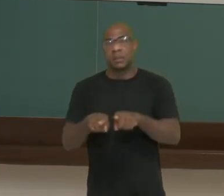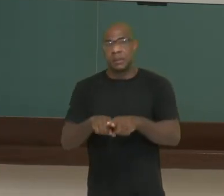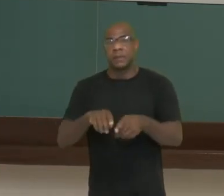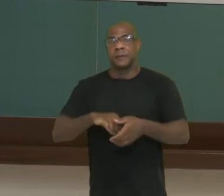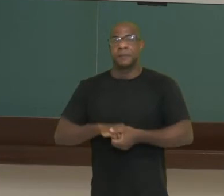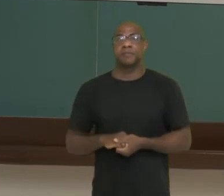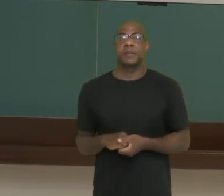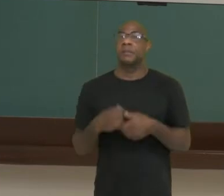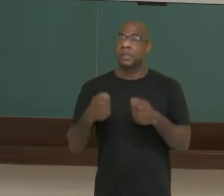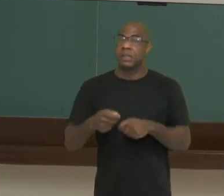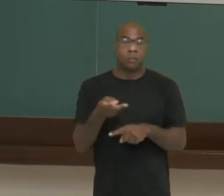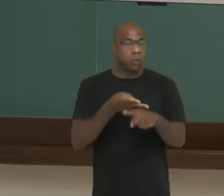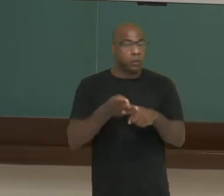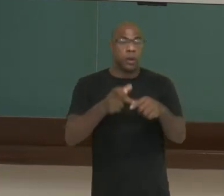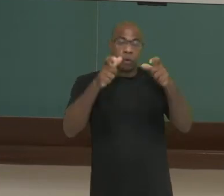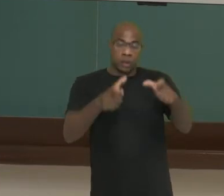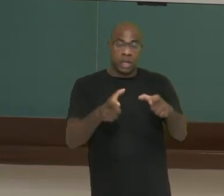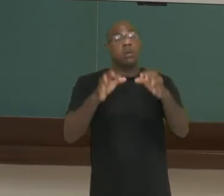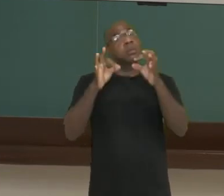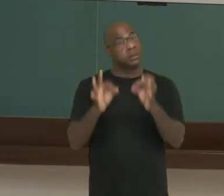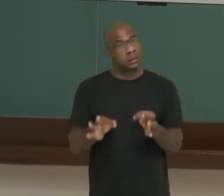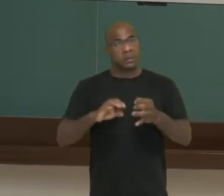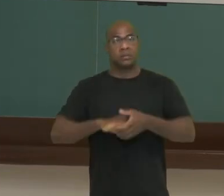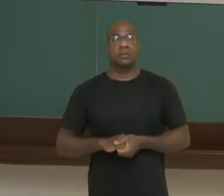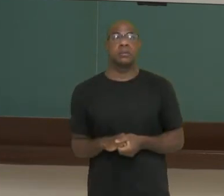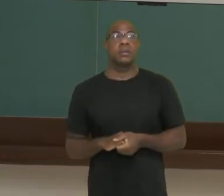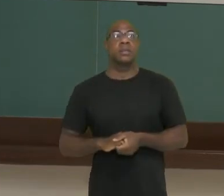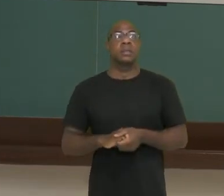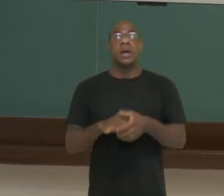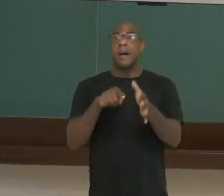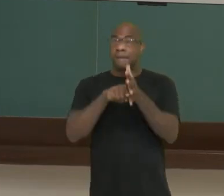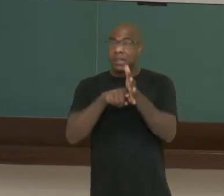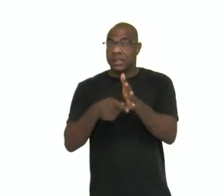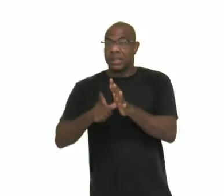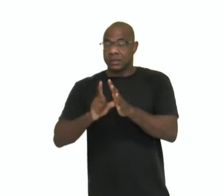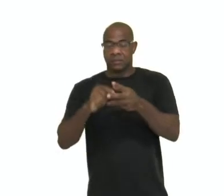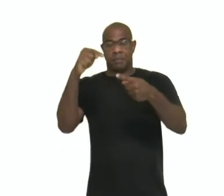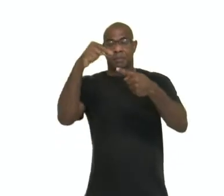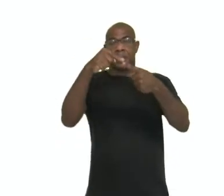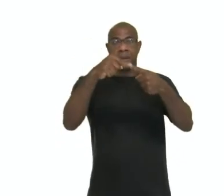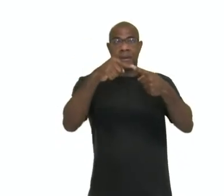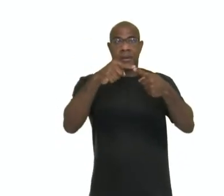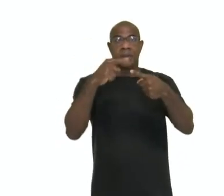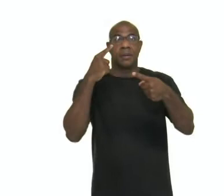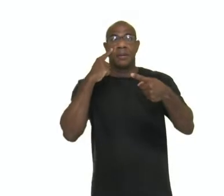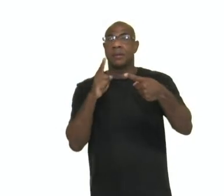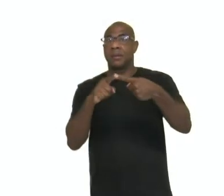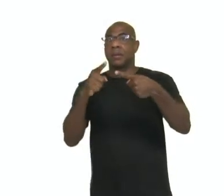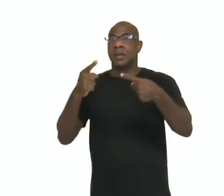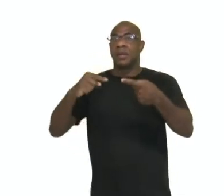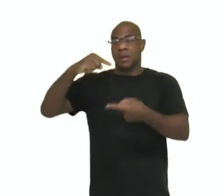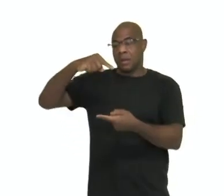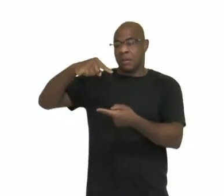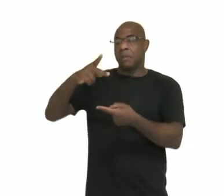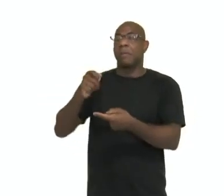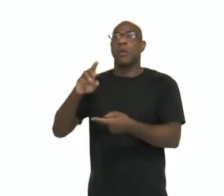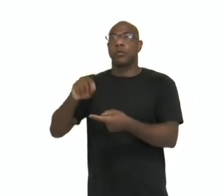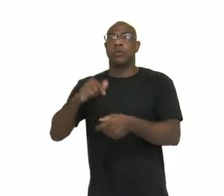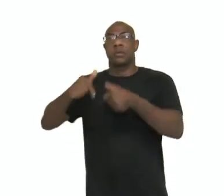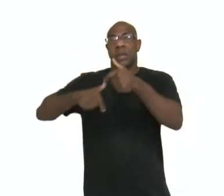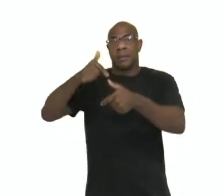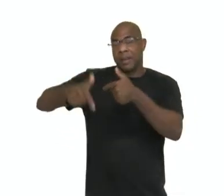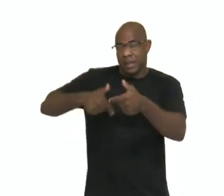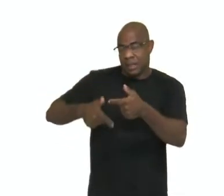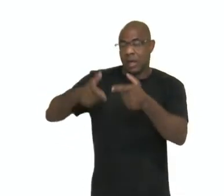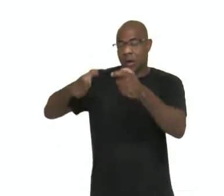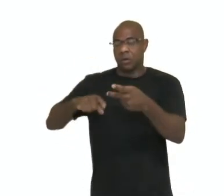de procurar um lugar adequado. Então as vantagens de uma pesquisa é conhecer o cliente, o produto ou o serviço que vai